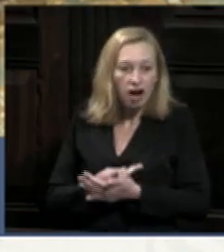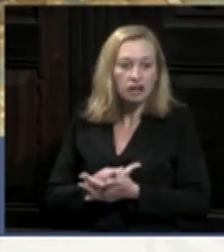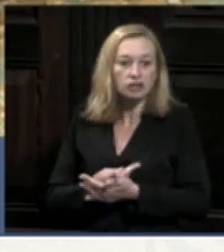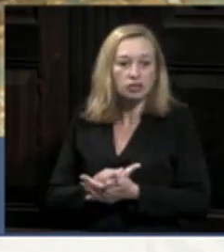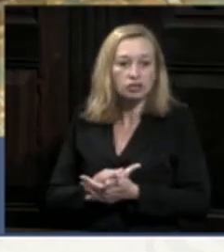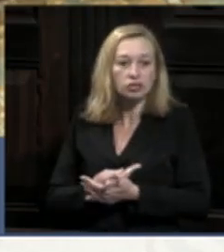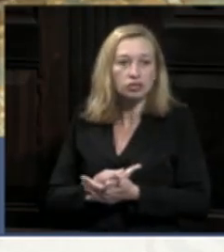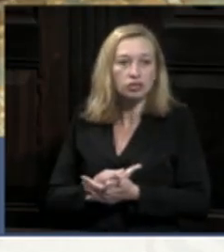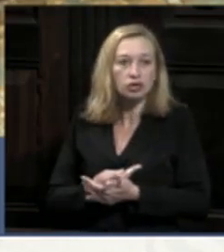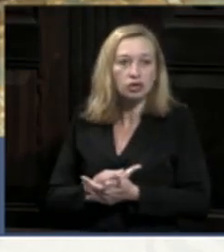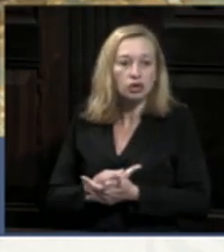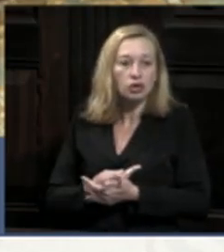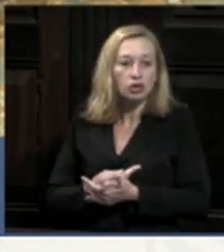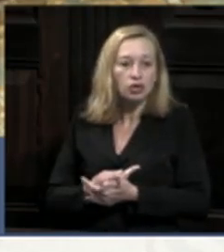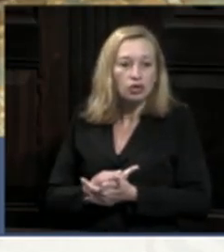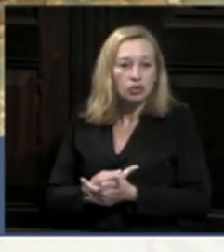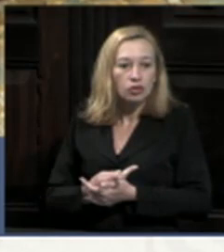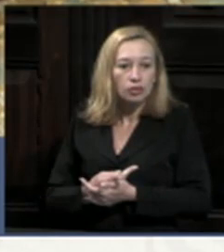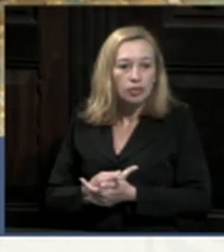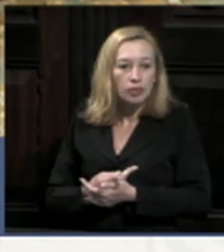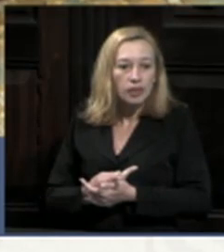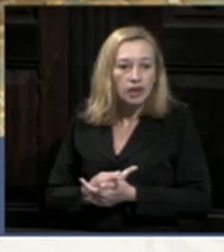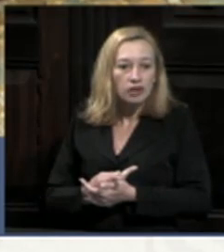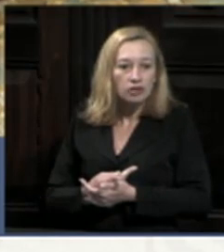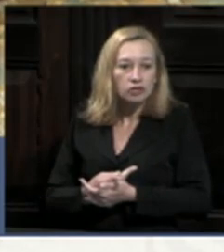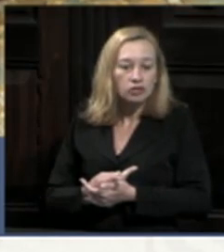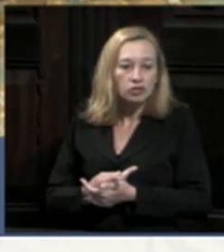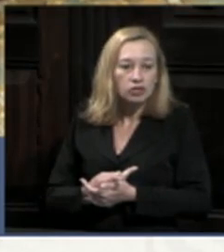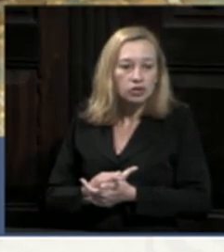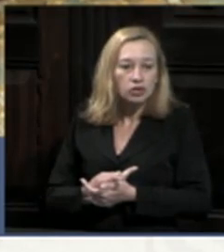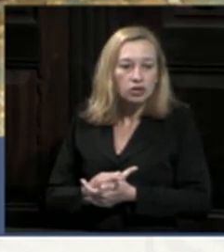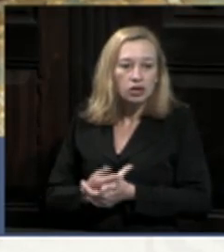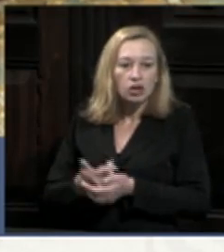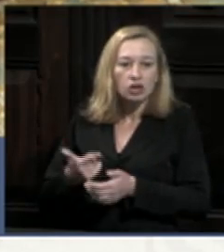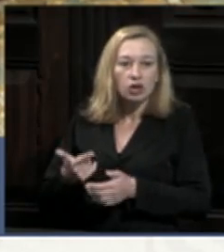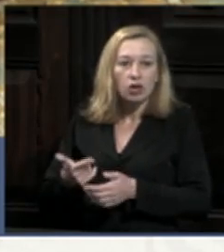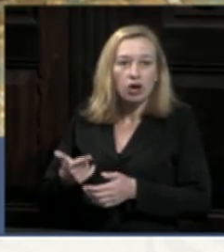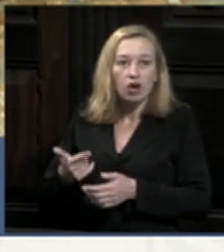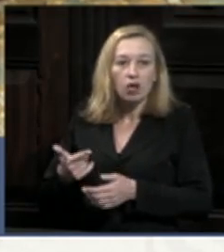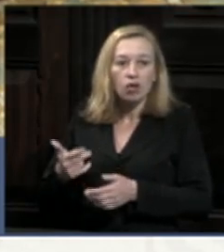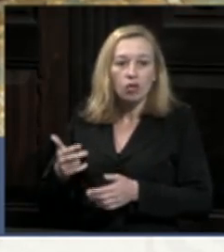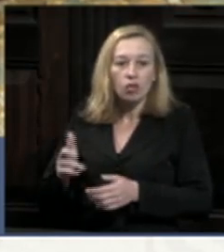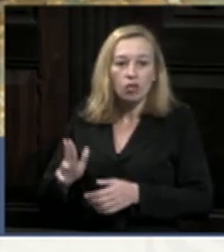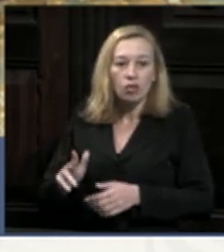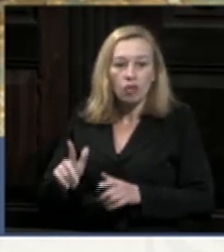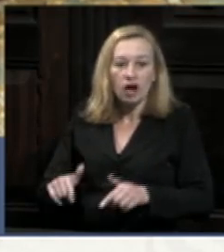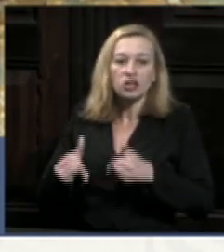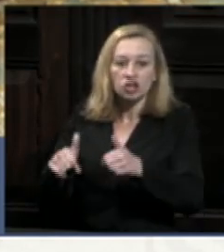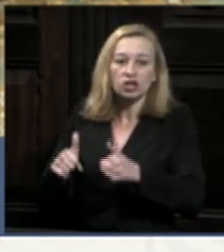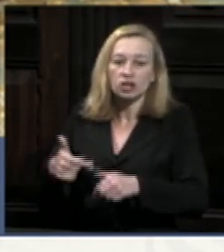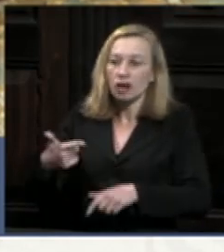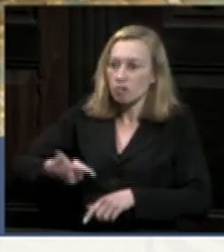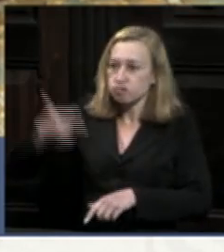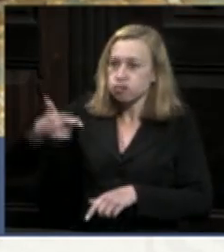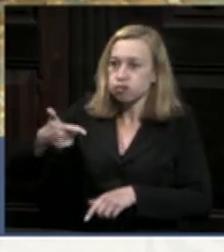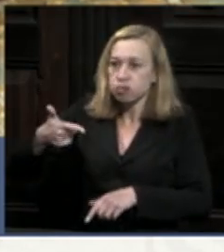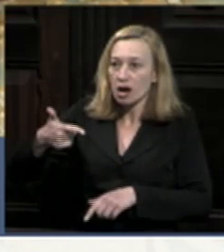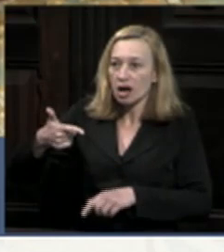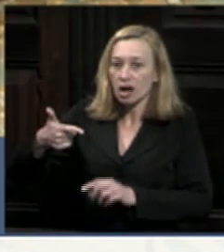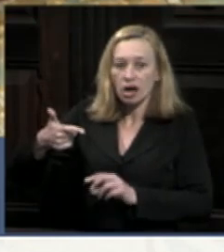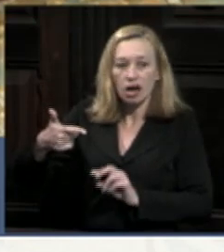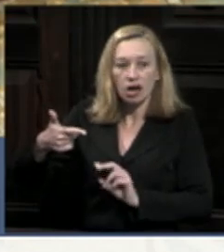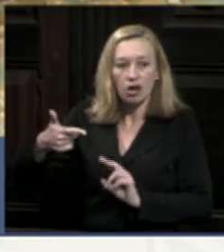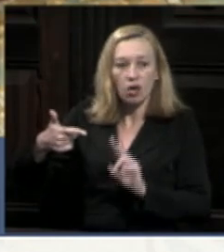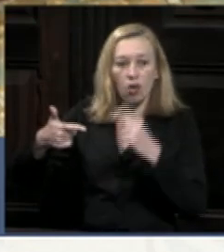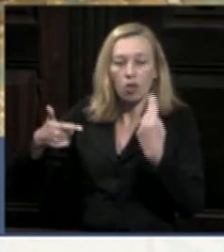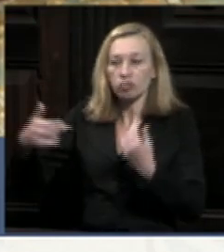dos tiros no atentado à bala contra a caravana do presidente lula também repudiu o atentado